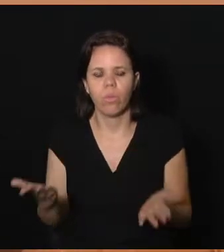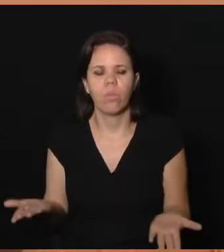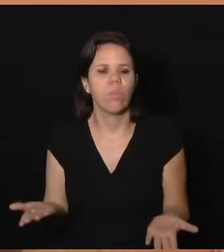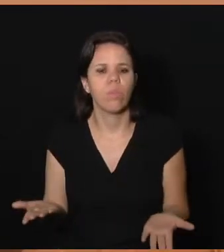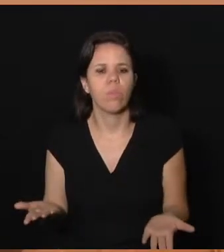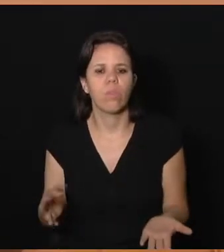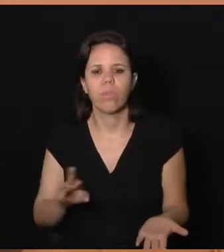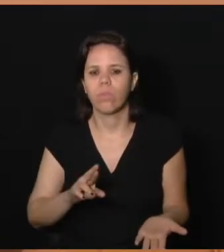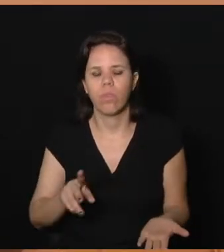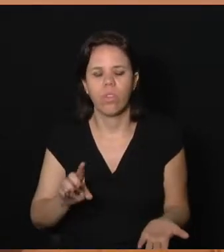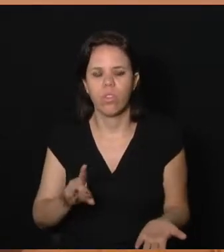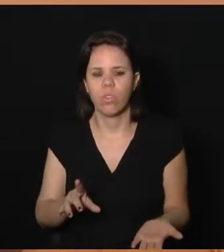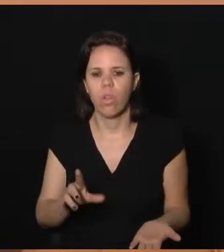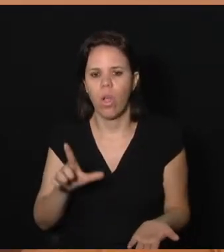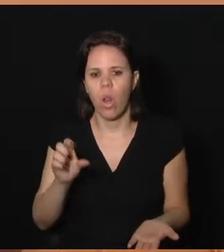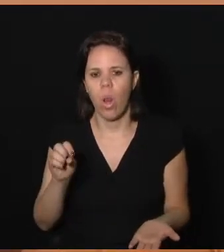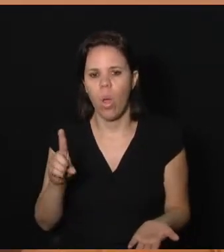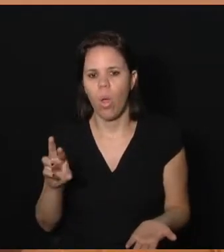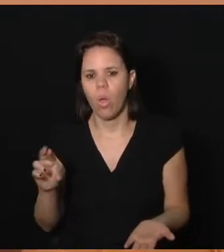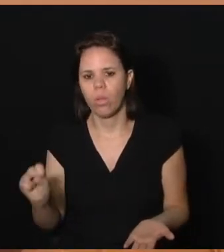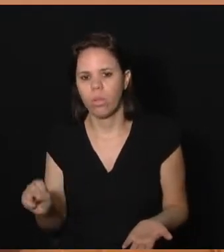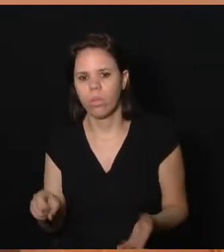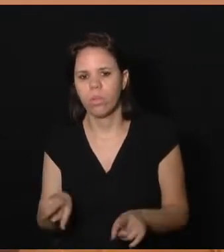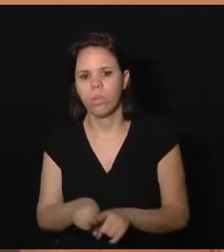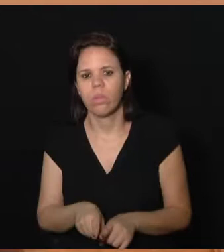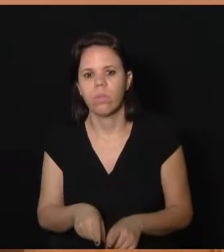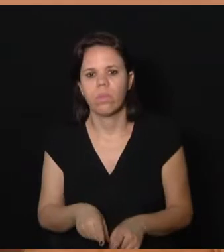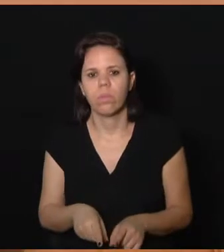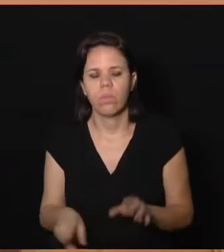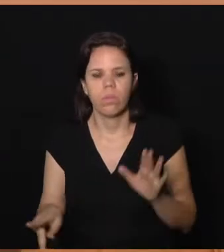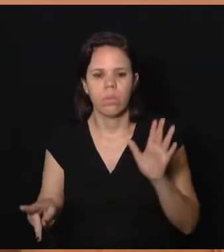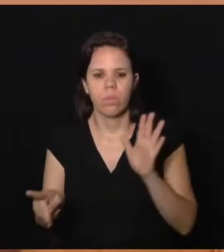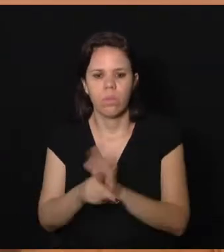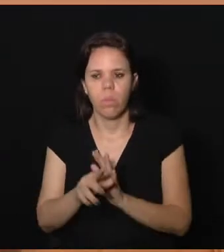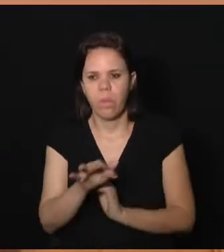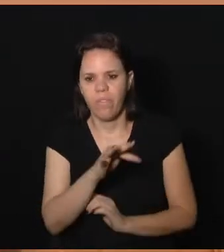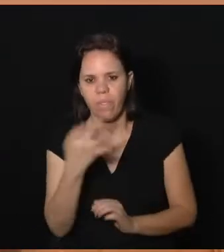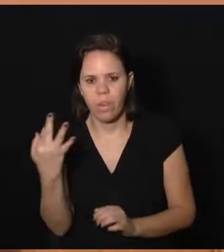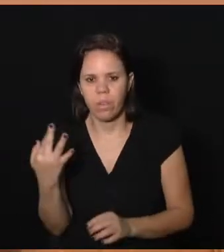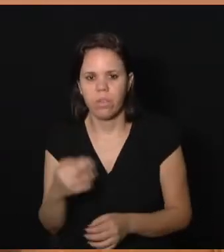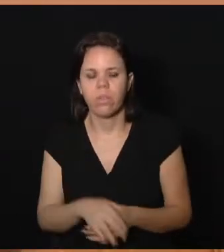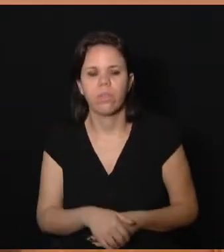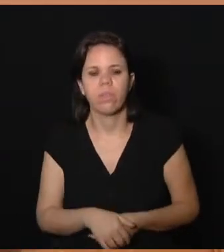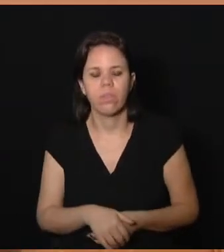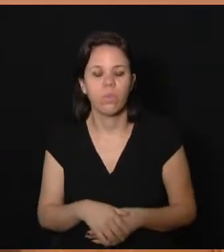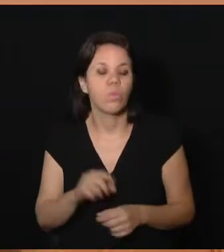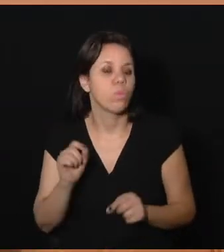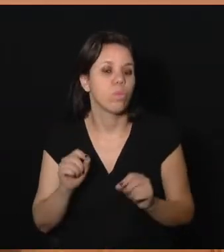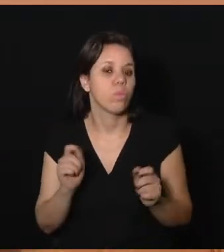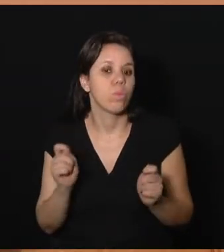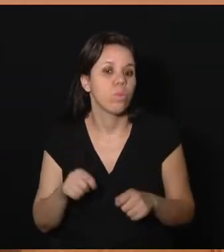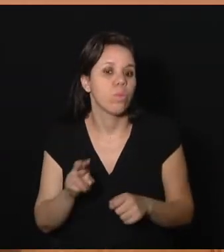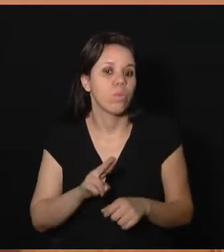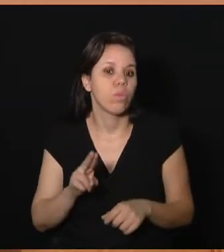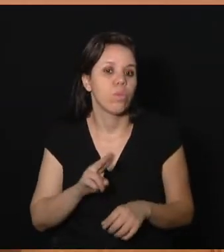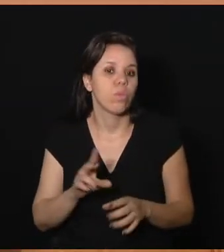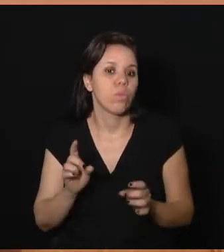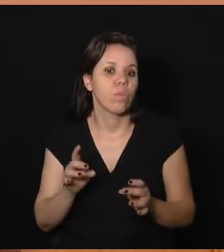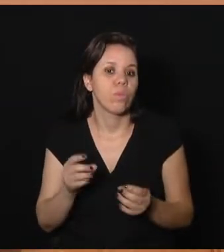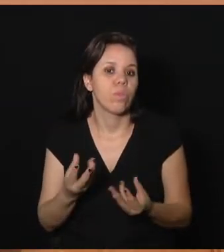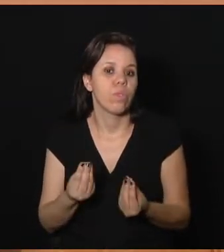é só Londres. Você pega na própria França, né? Tipo assim, o que se está exportando